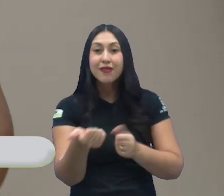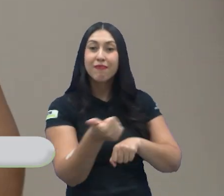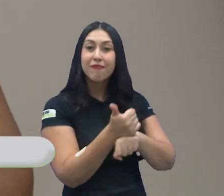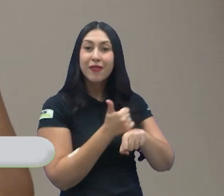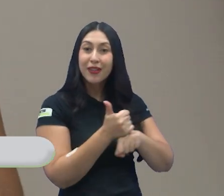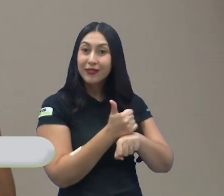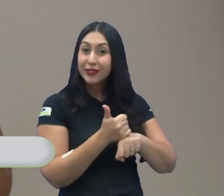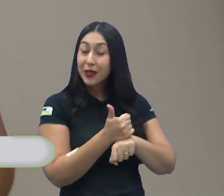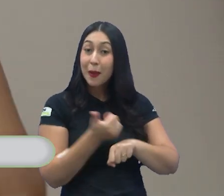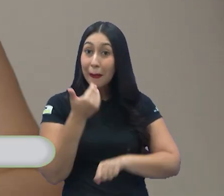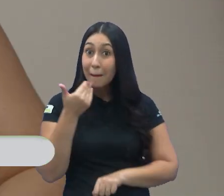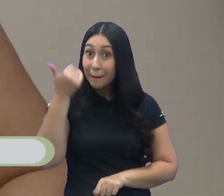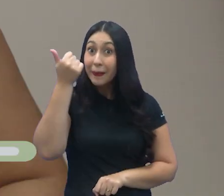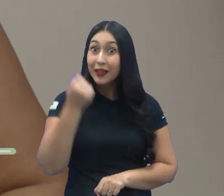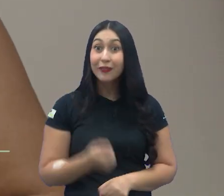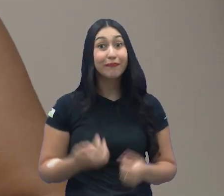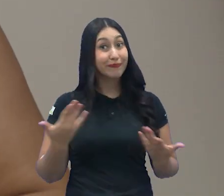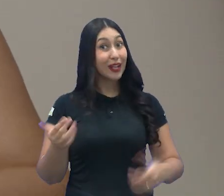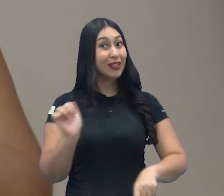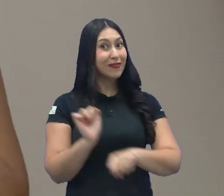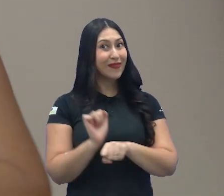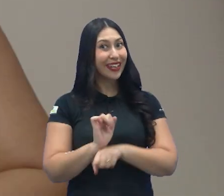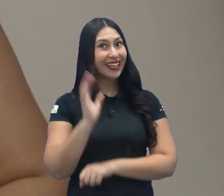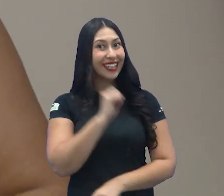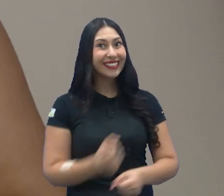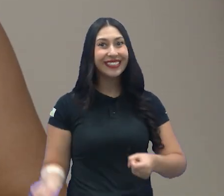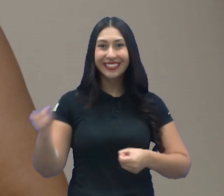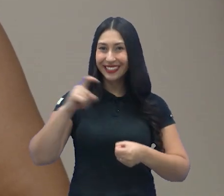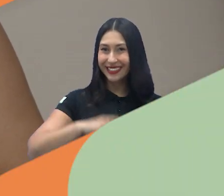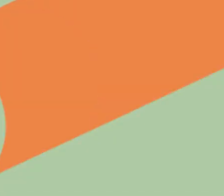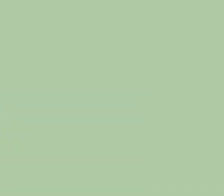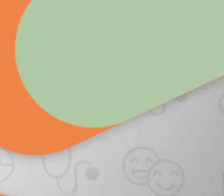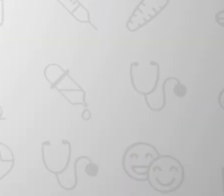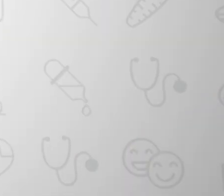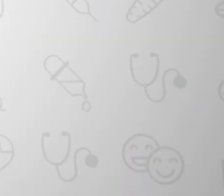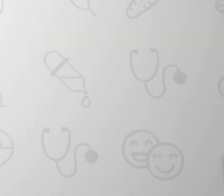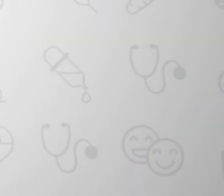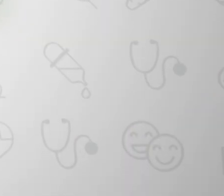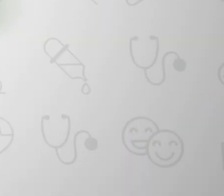e pessoal. Então fica aí que nós já voltamos, daqui a pouquinho.